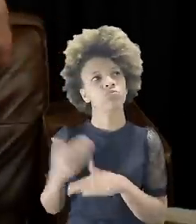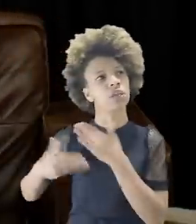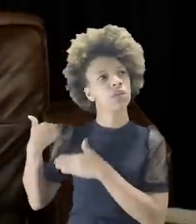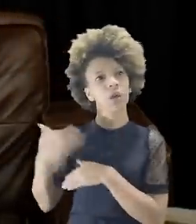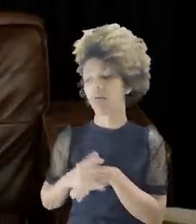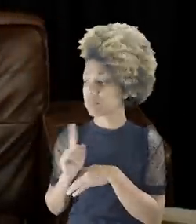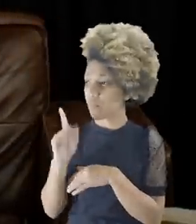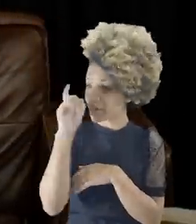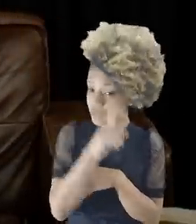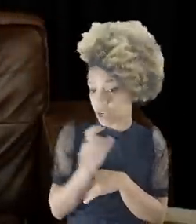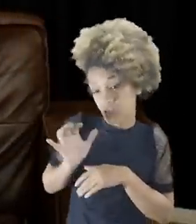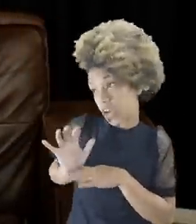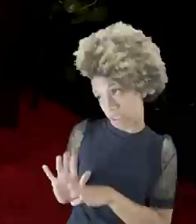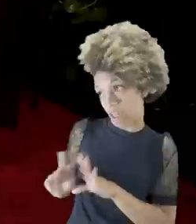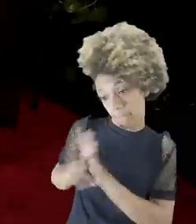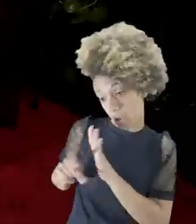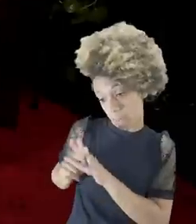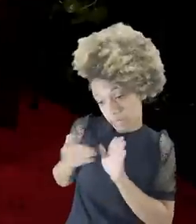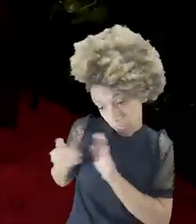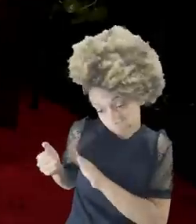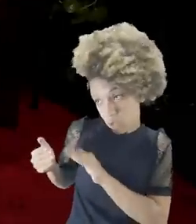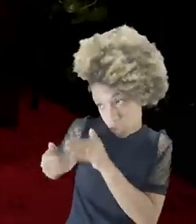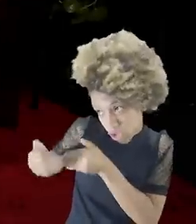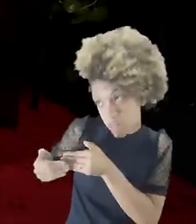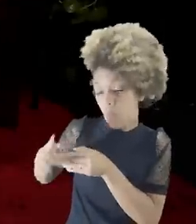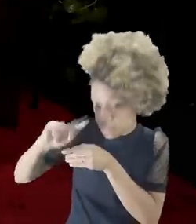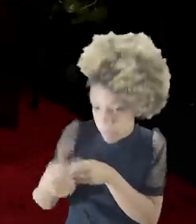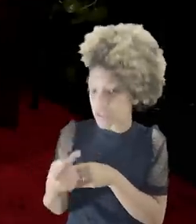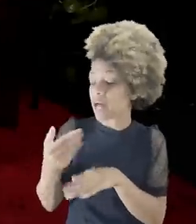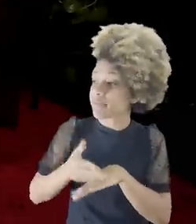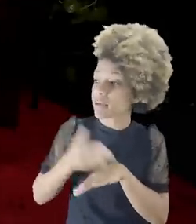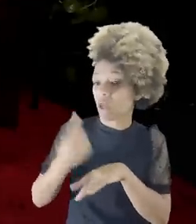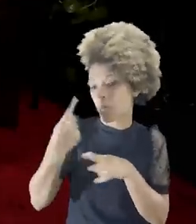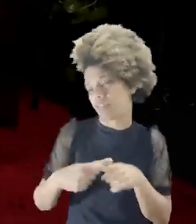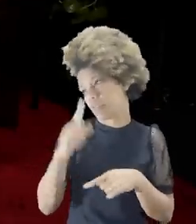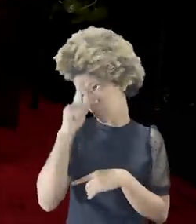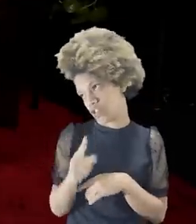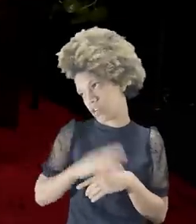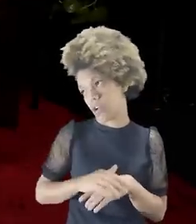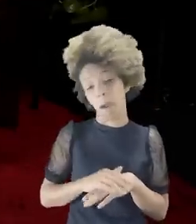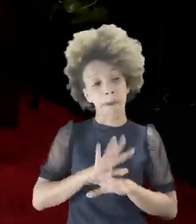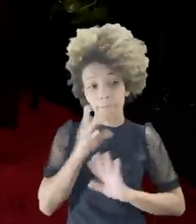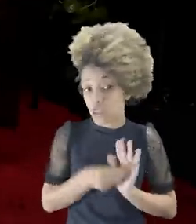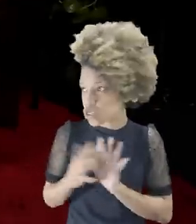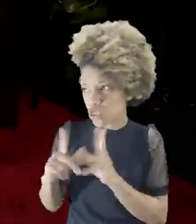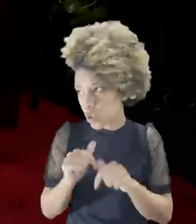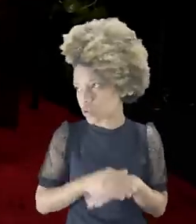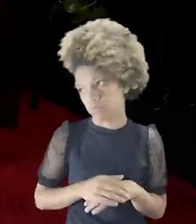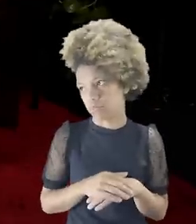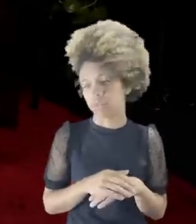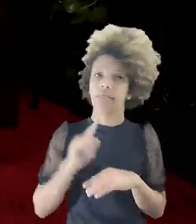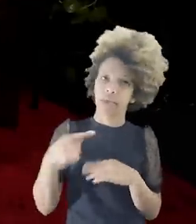eu acho que era a dificuldade da época era aquela realidade daquela então tipo era mas treinava uma vez por dia não importa mas todo mundo né depois